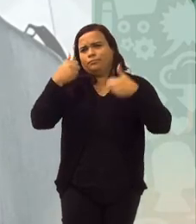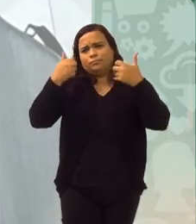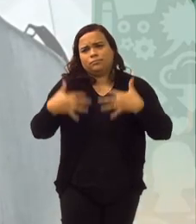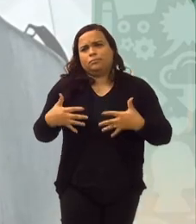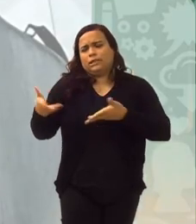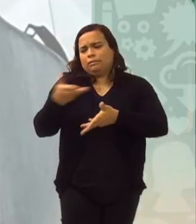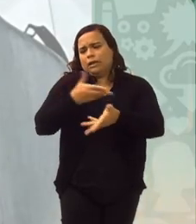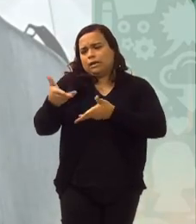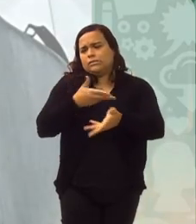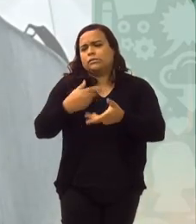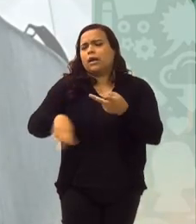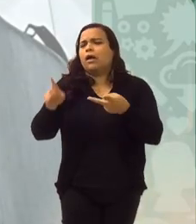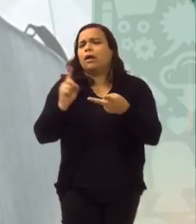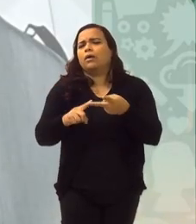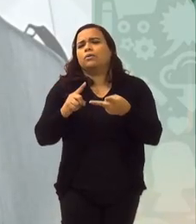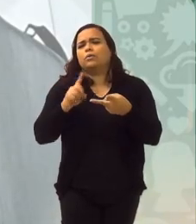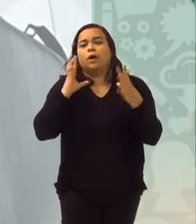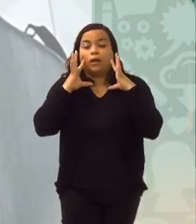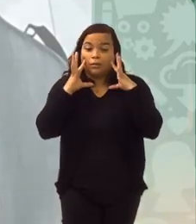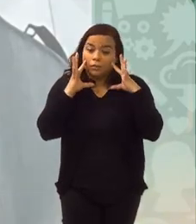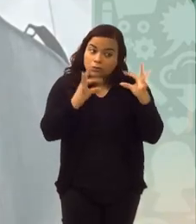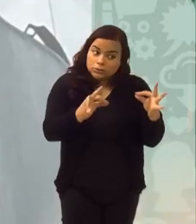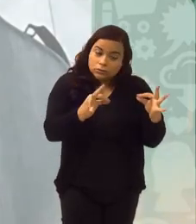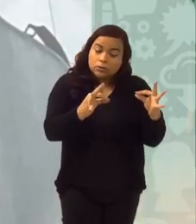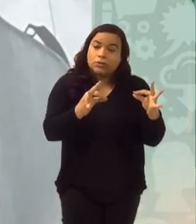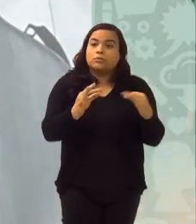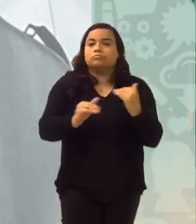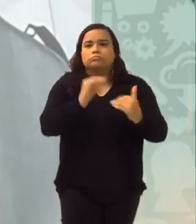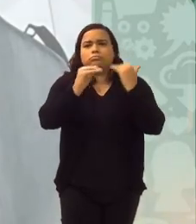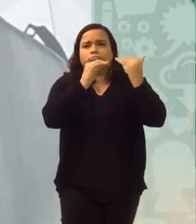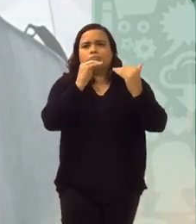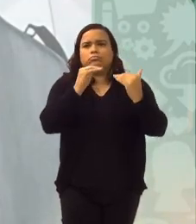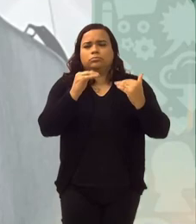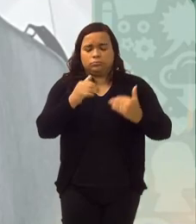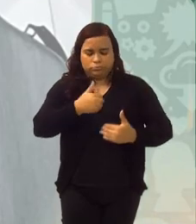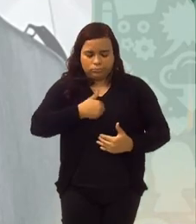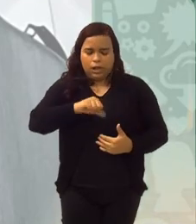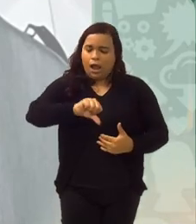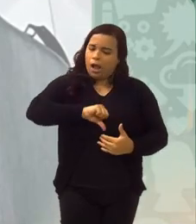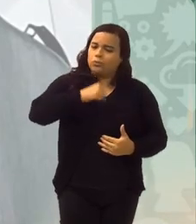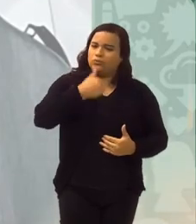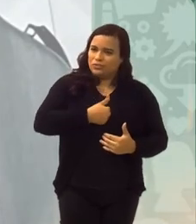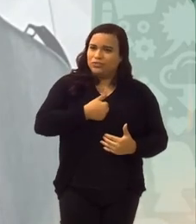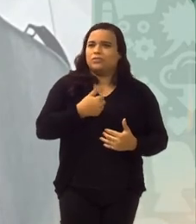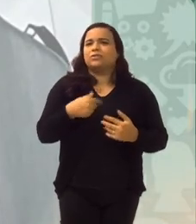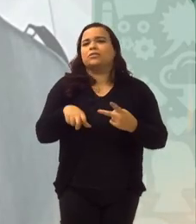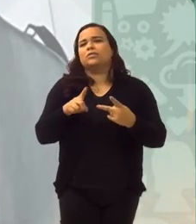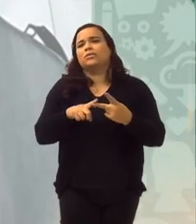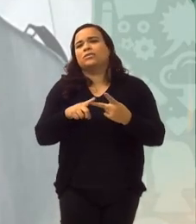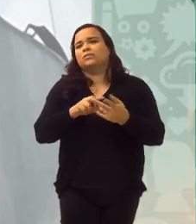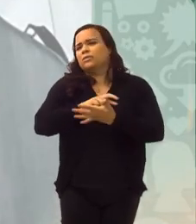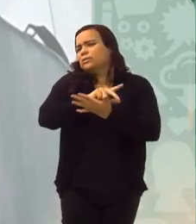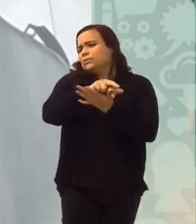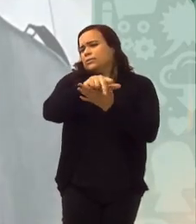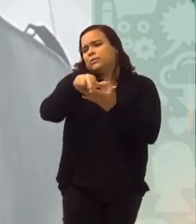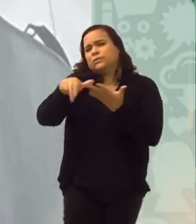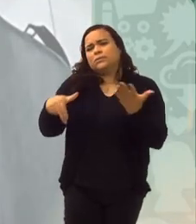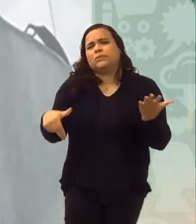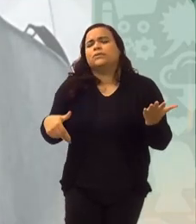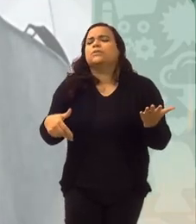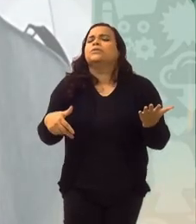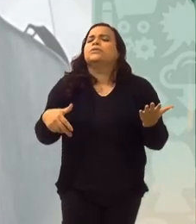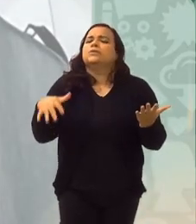outras, na parte, como eu falei, de interação, atenção, né, desenvolvimento da